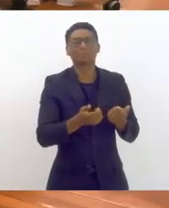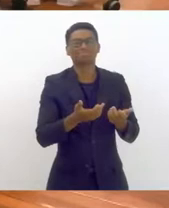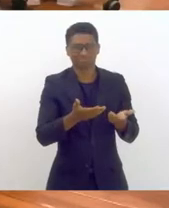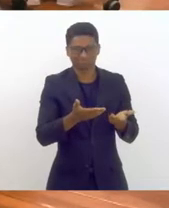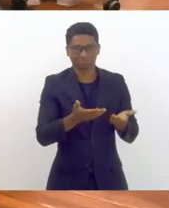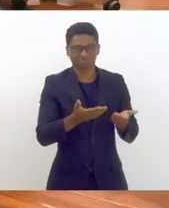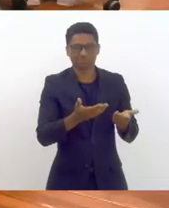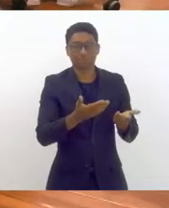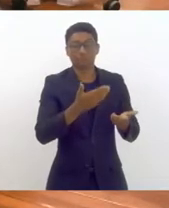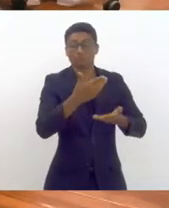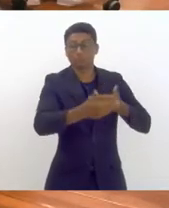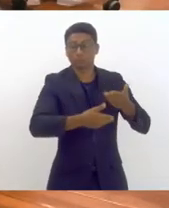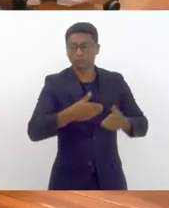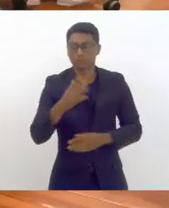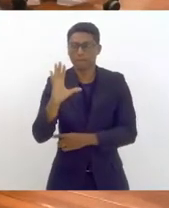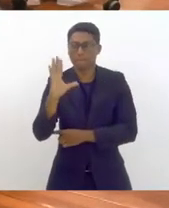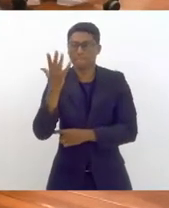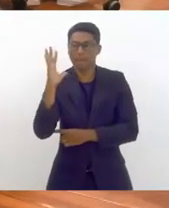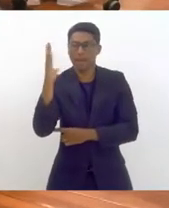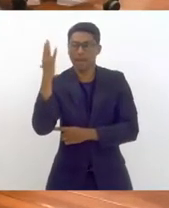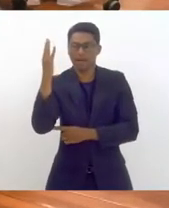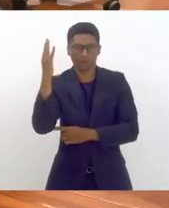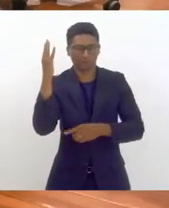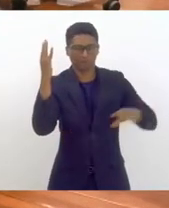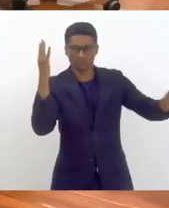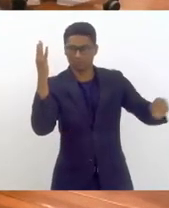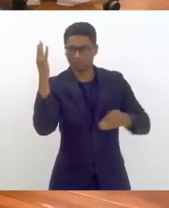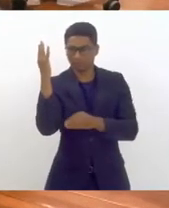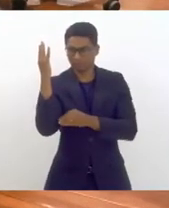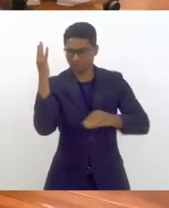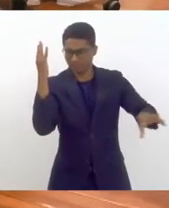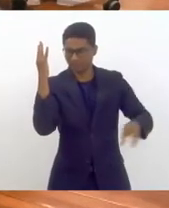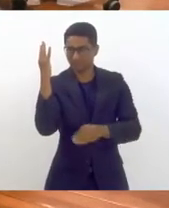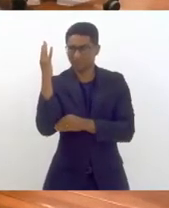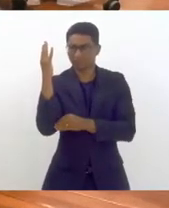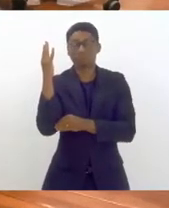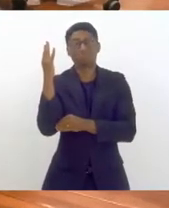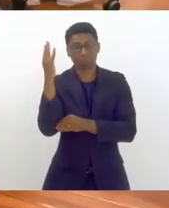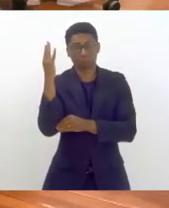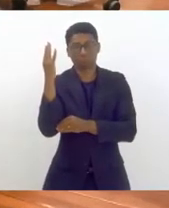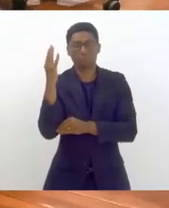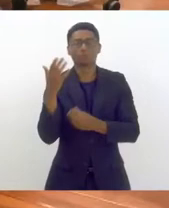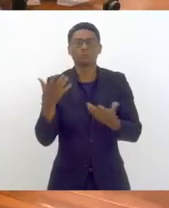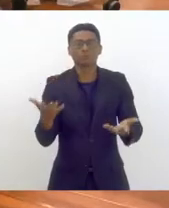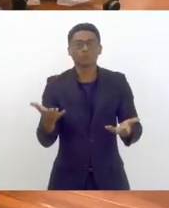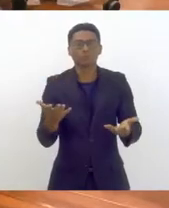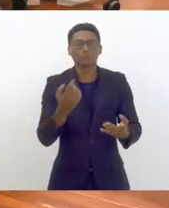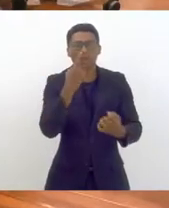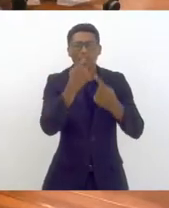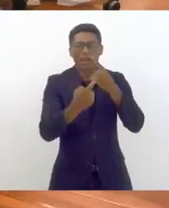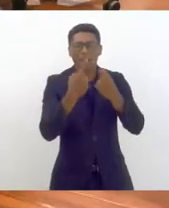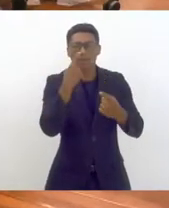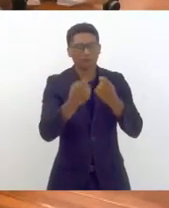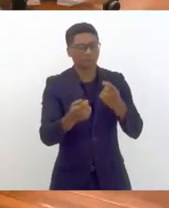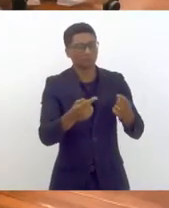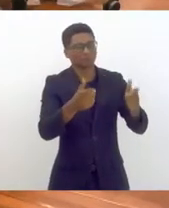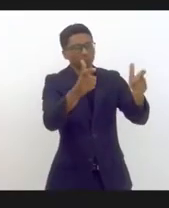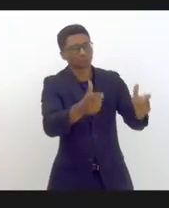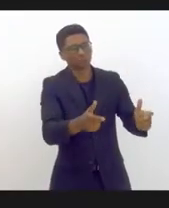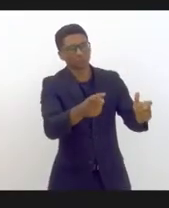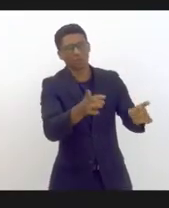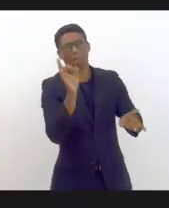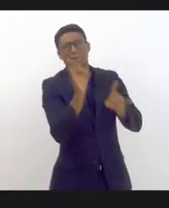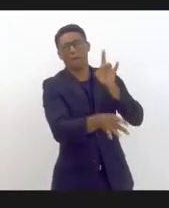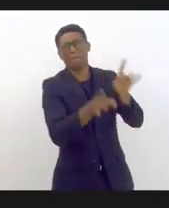você diminui a quantidade de material que vai para os aterros sanitários, aumenta a vida útil desses aterros e